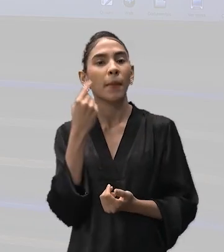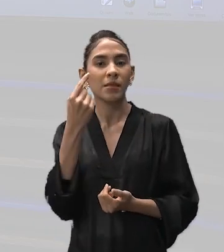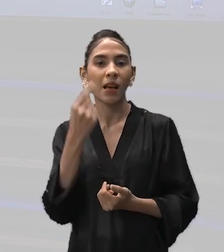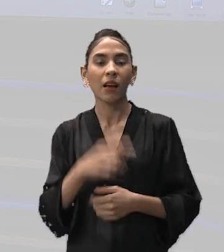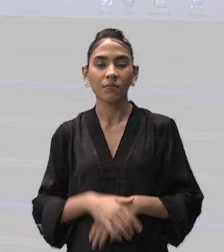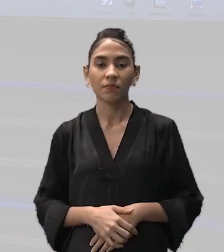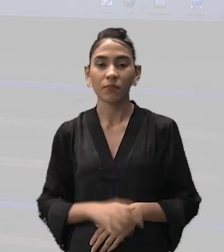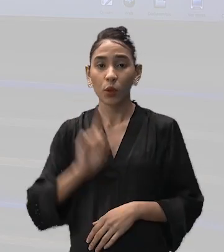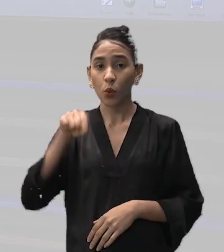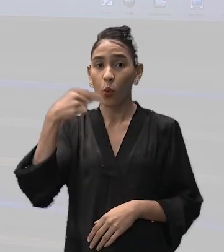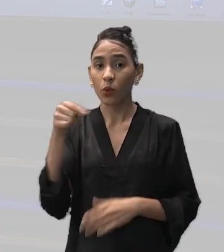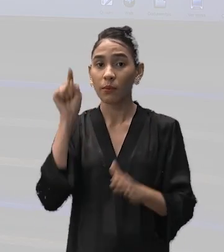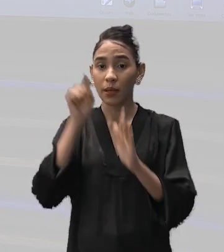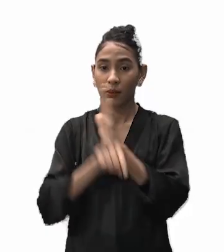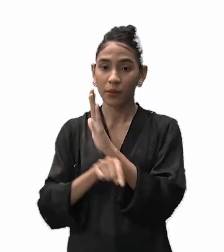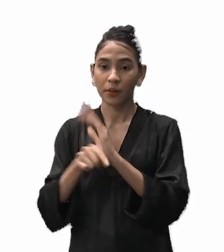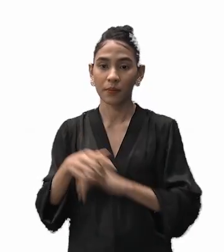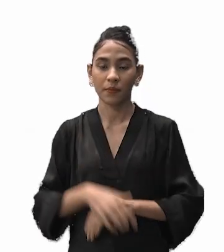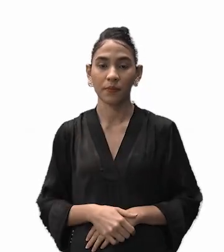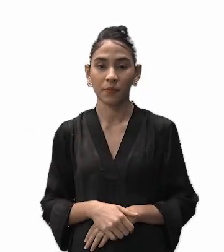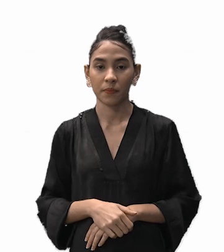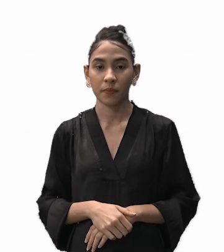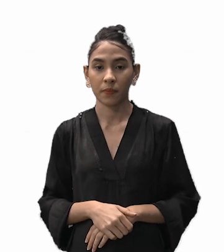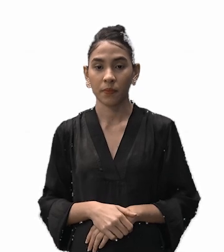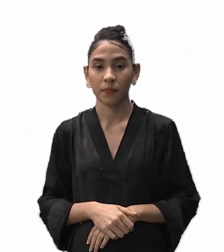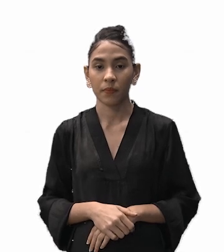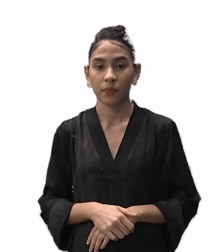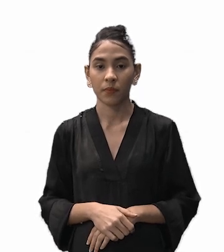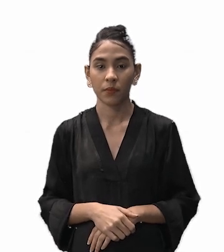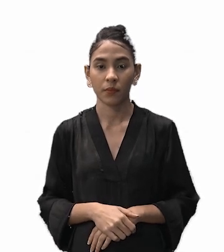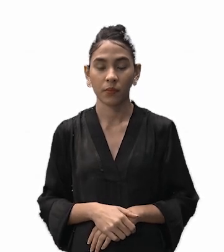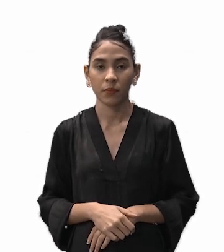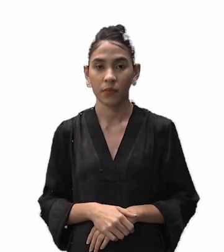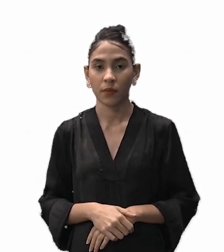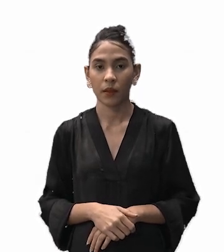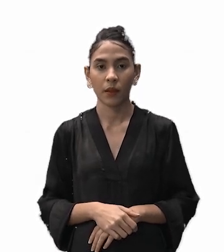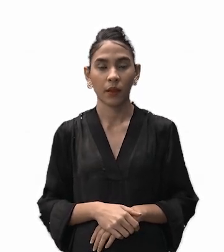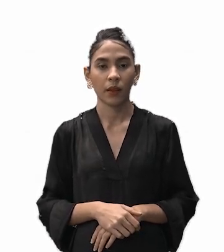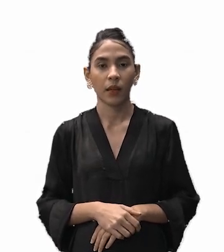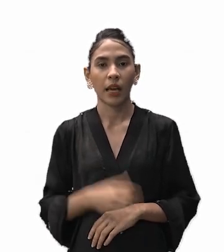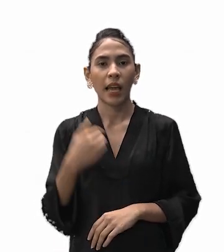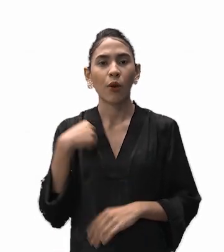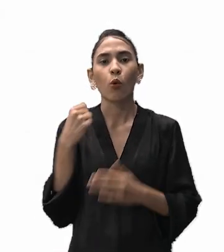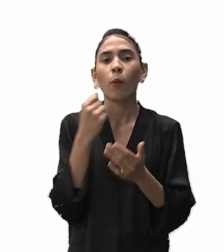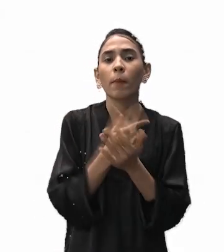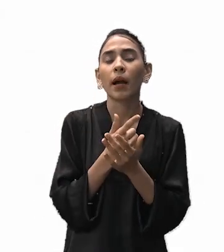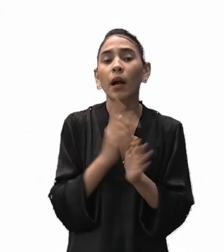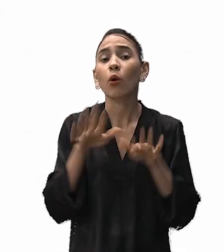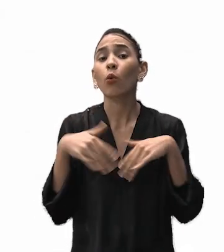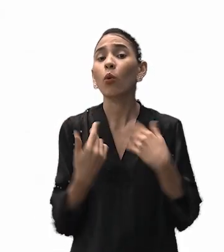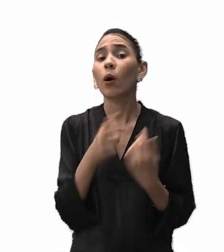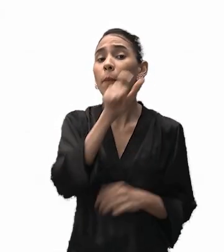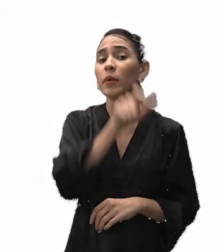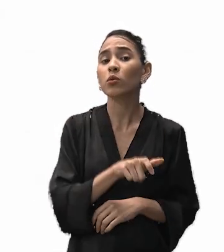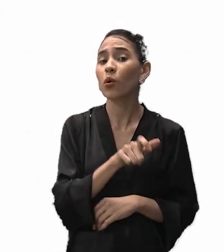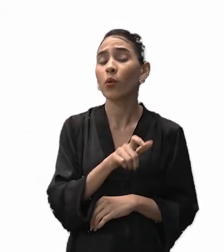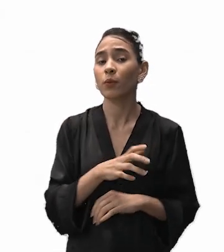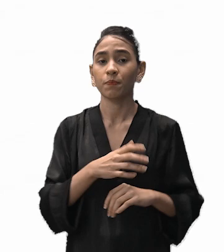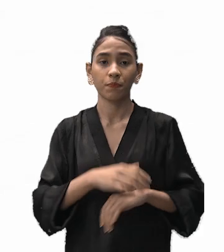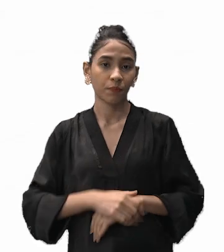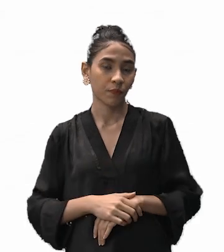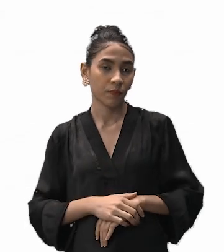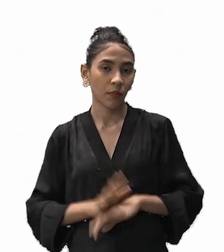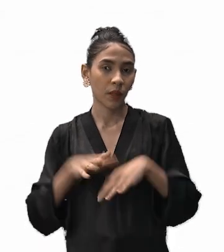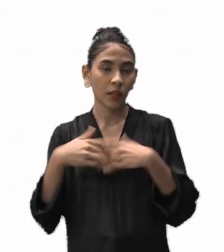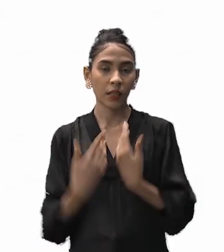Vamos aqui à nossa próxima pergunta então. A nossa próxima pergunta é de quem comprar? Esse de quem comprar,